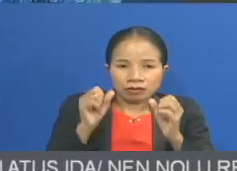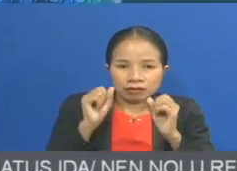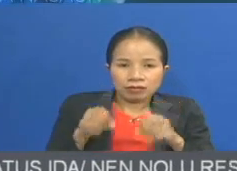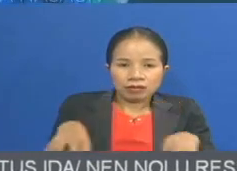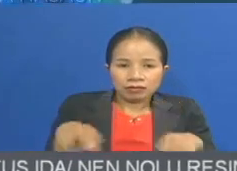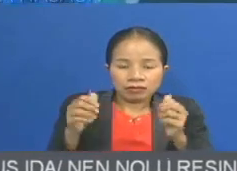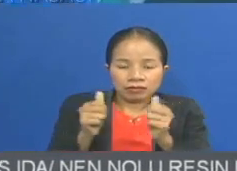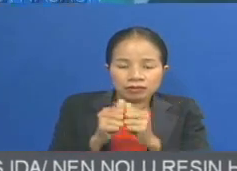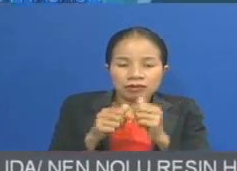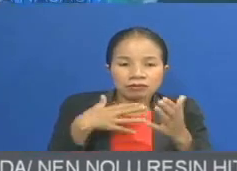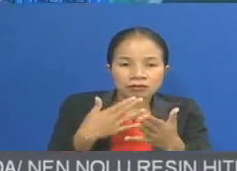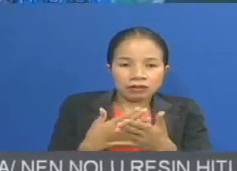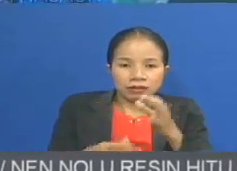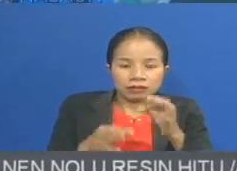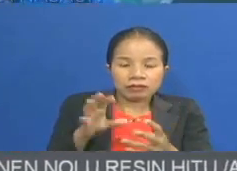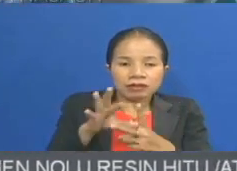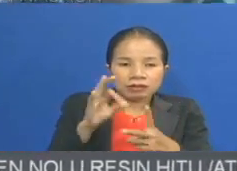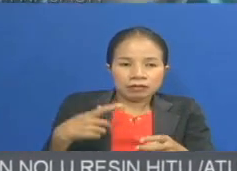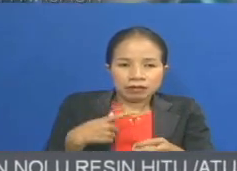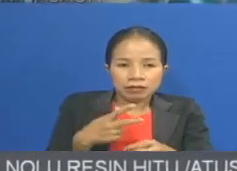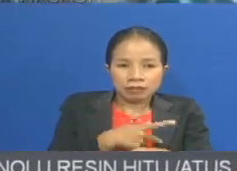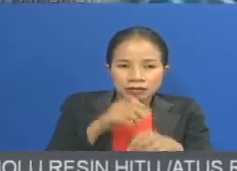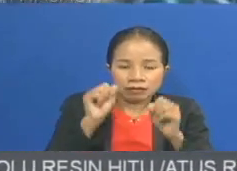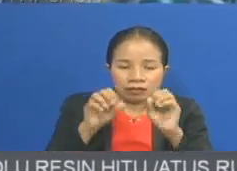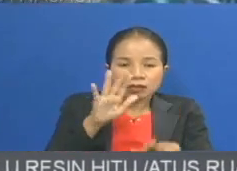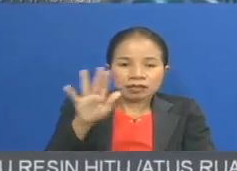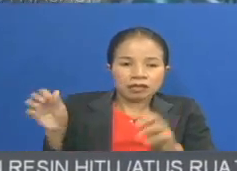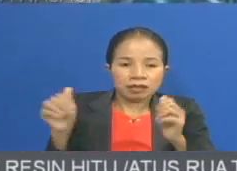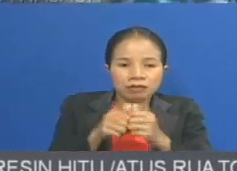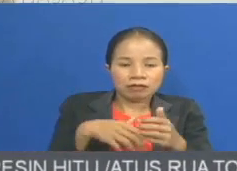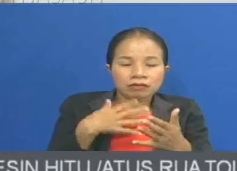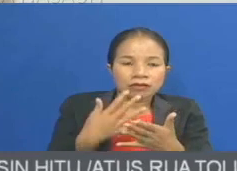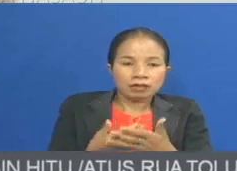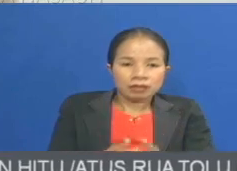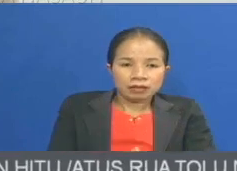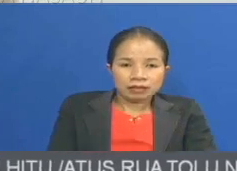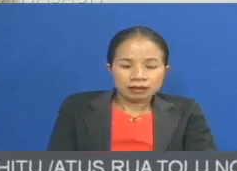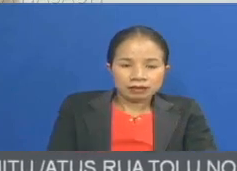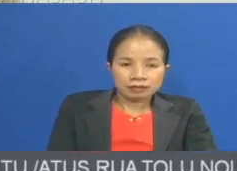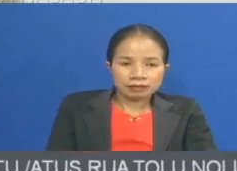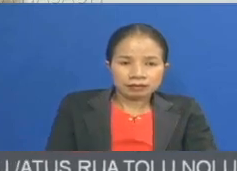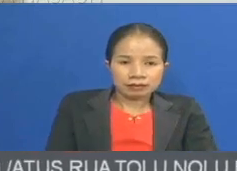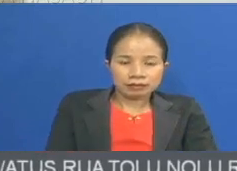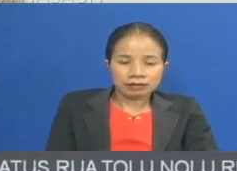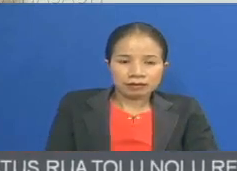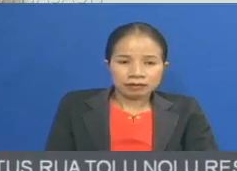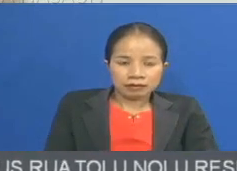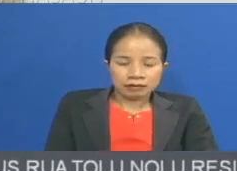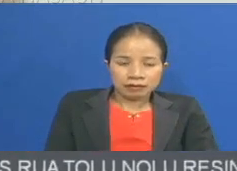coordena malu ro diac, nune eleição parlamentar bele lao ro sucesso. Minha título de ano de coordenação.